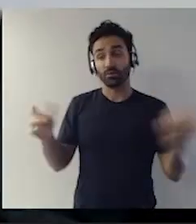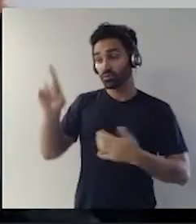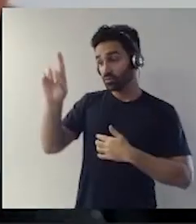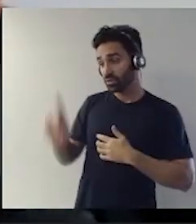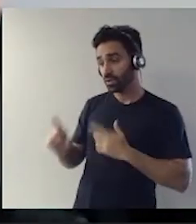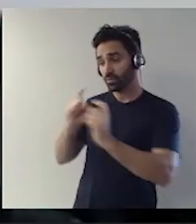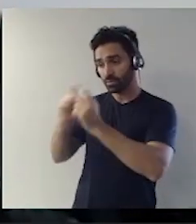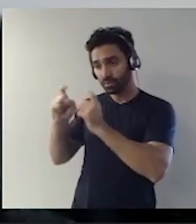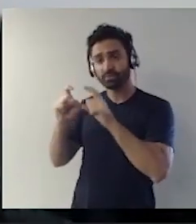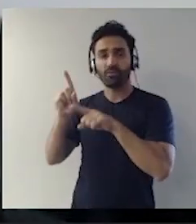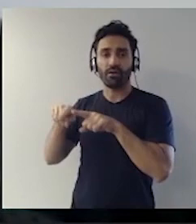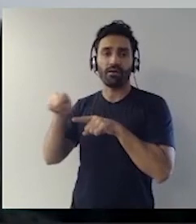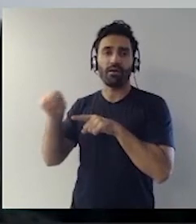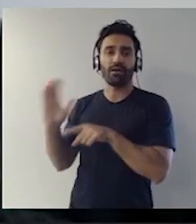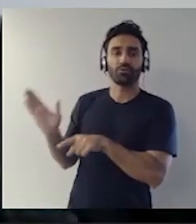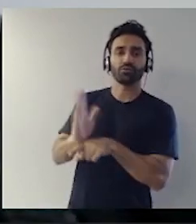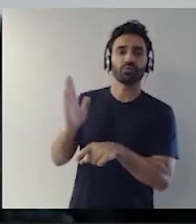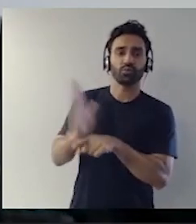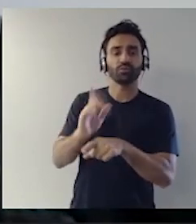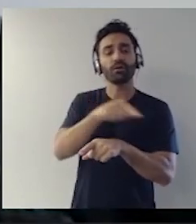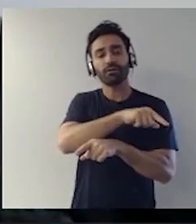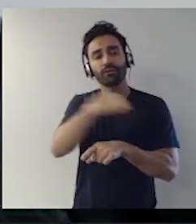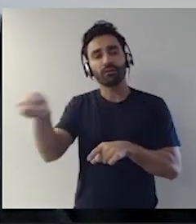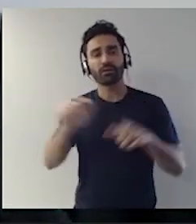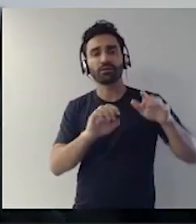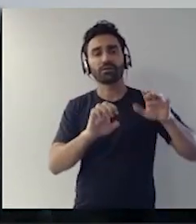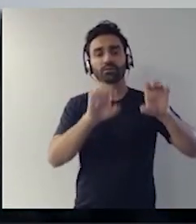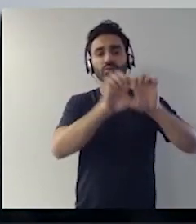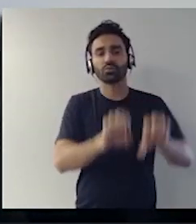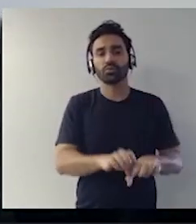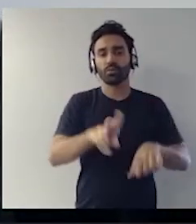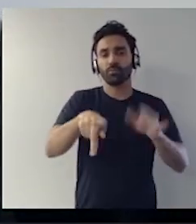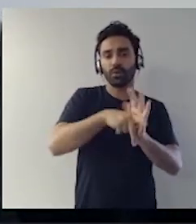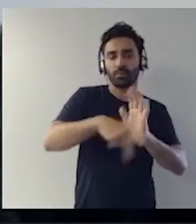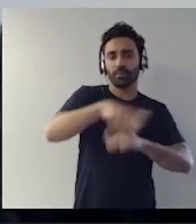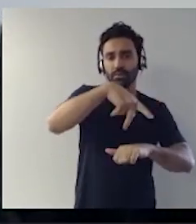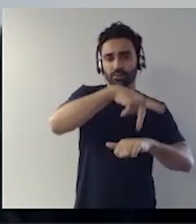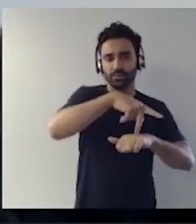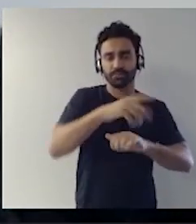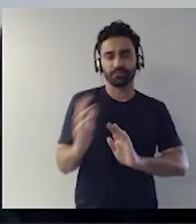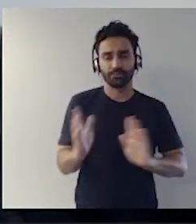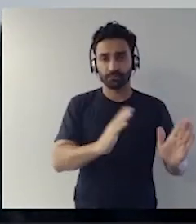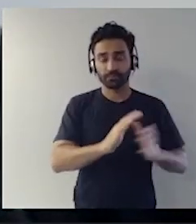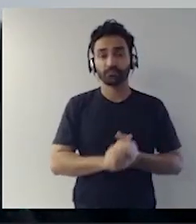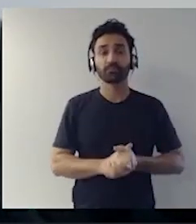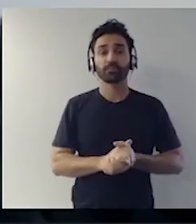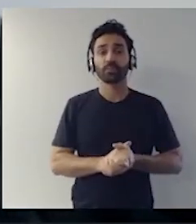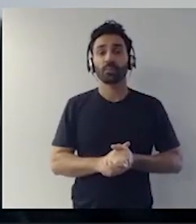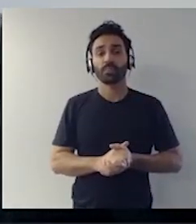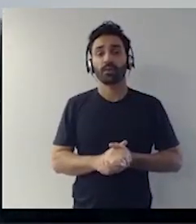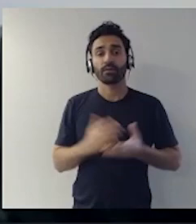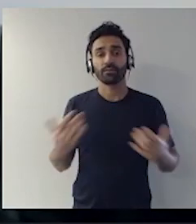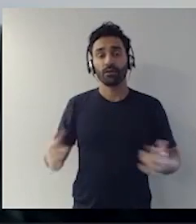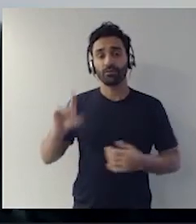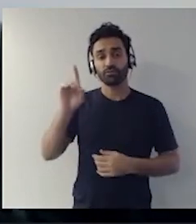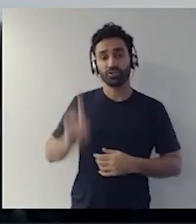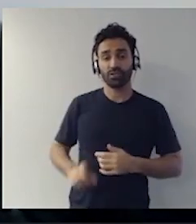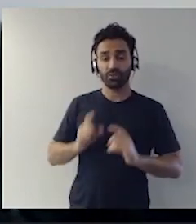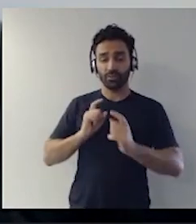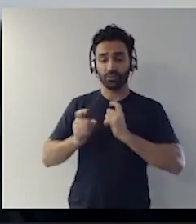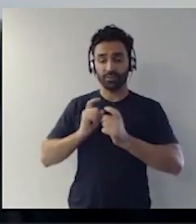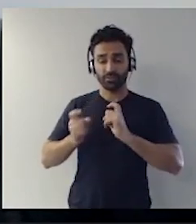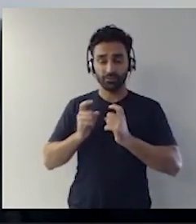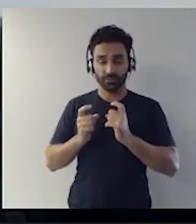instrumento dessas estruturações. Mas notem, nada obstante todo esse avanço, convenhamos, o direito administrativo